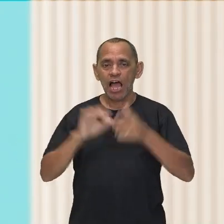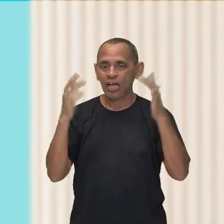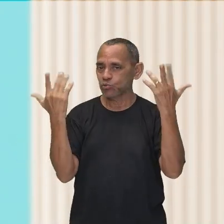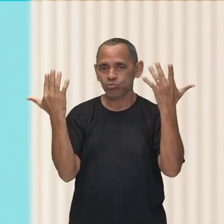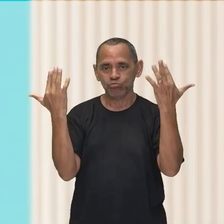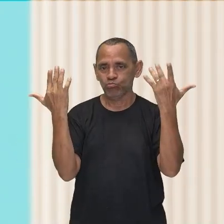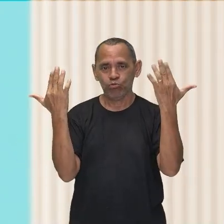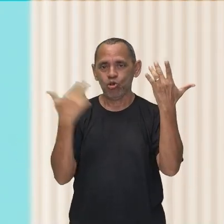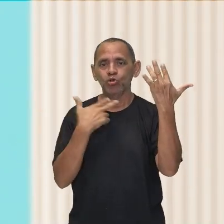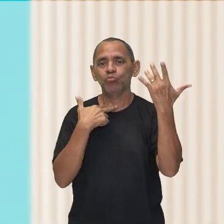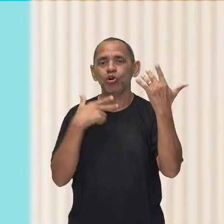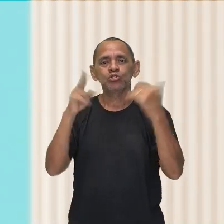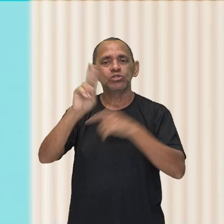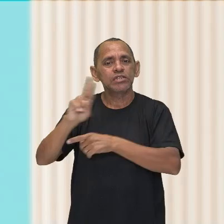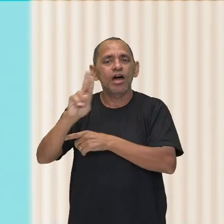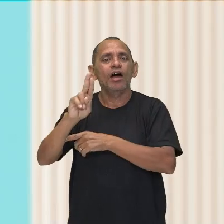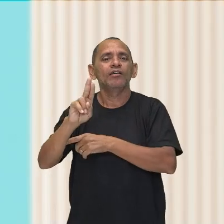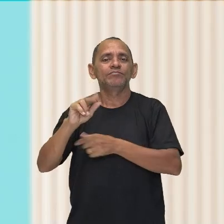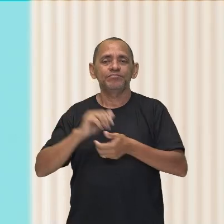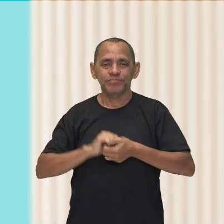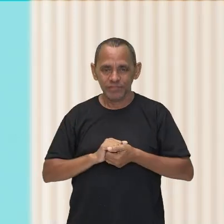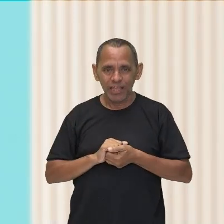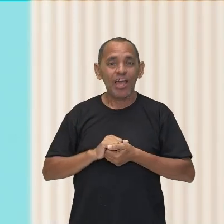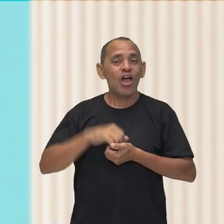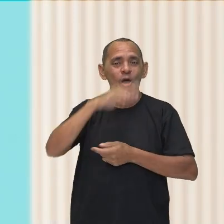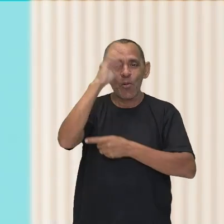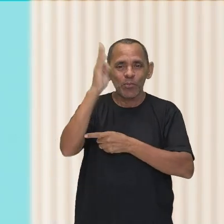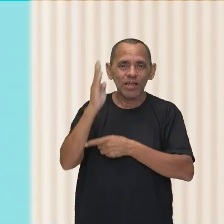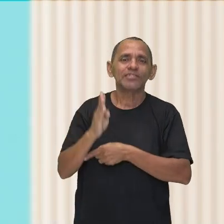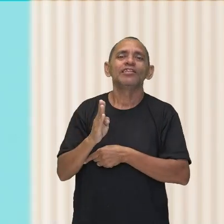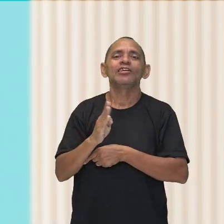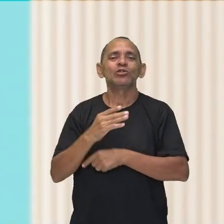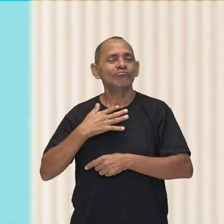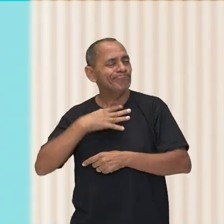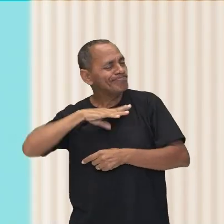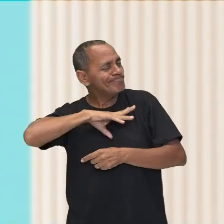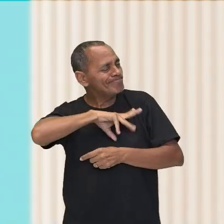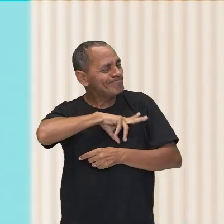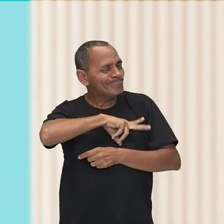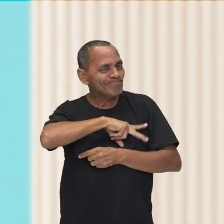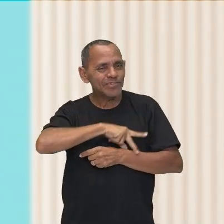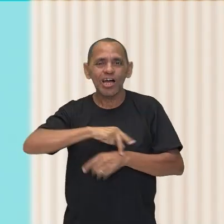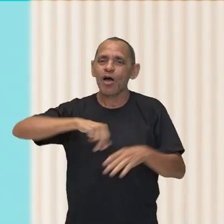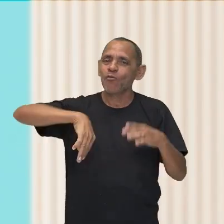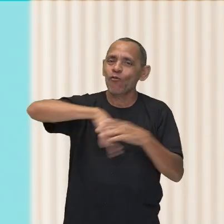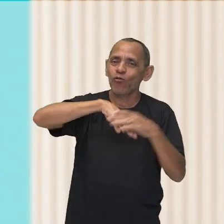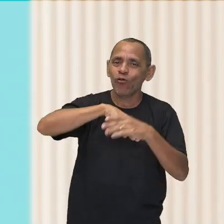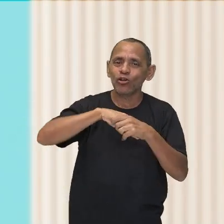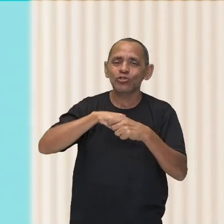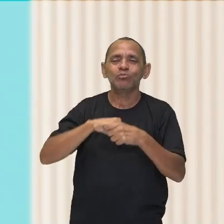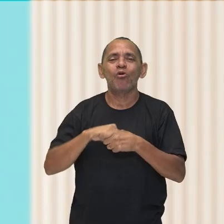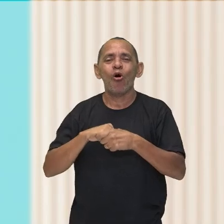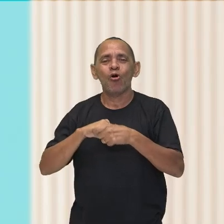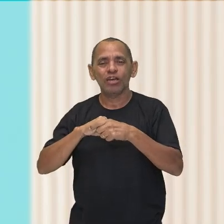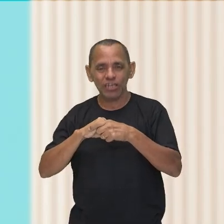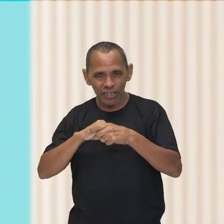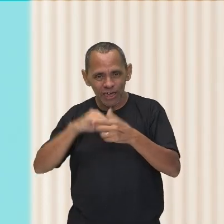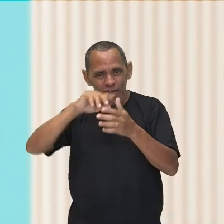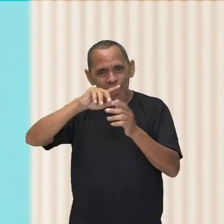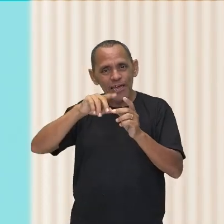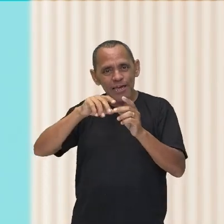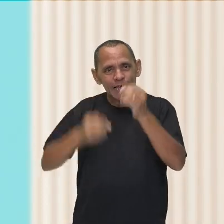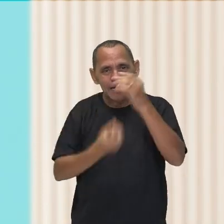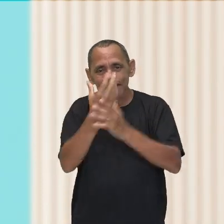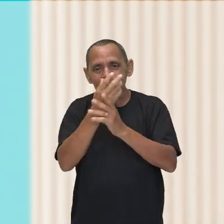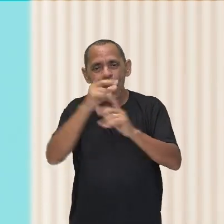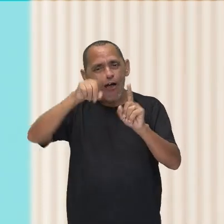tanto futebol que ele pega vôlei e faz de futebol. Vai daqui a pouco pegar tênis, vai pegar basquete, também